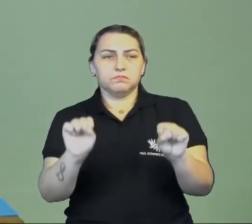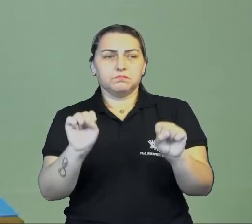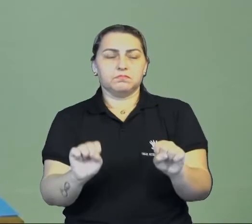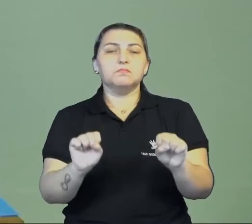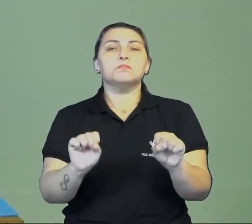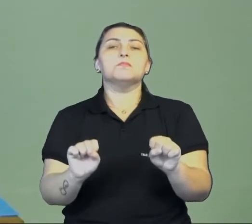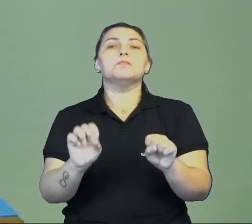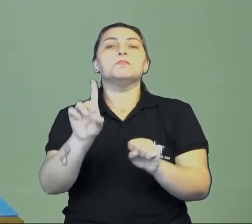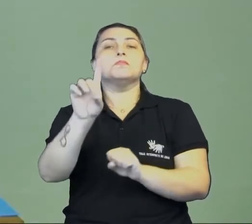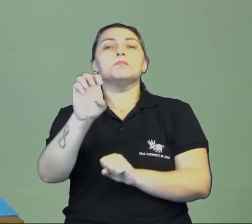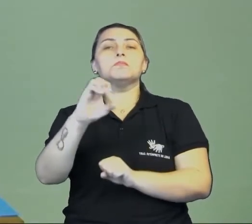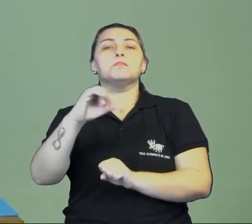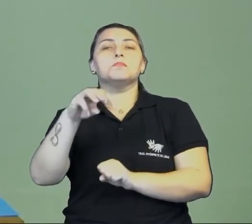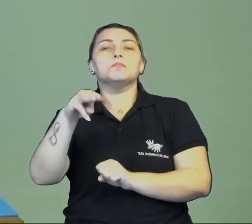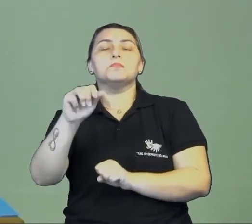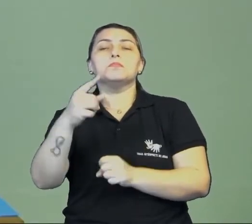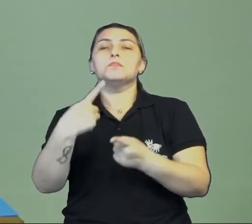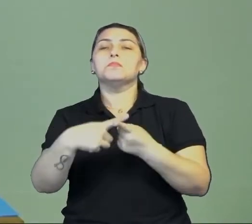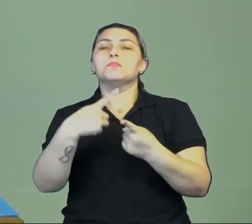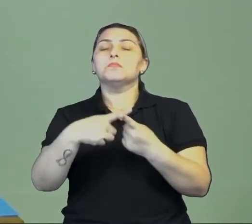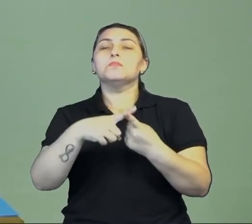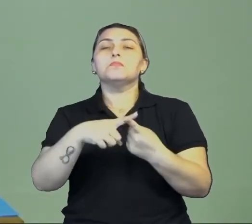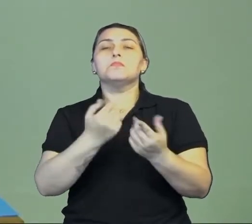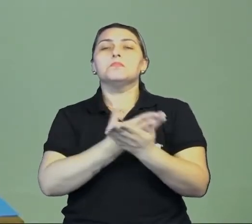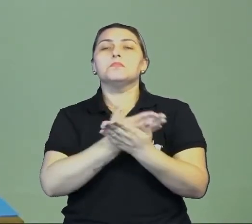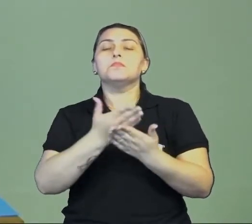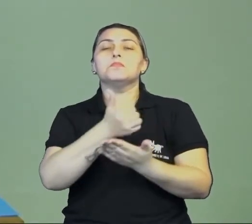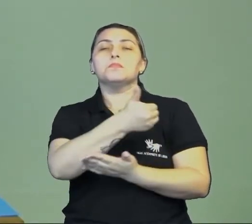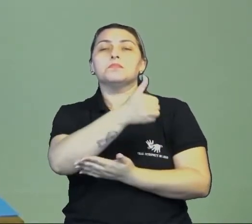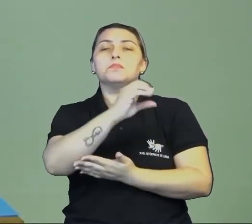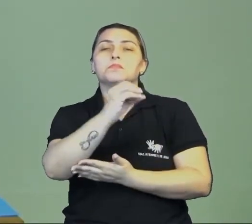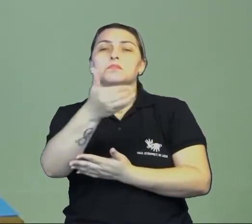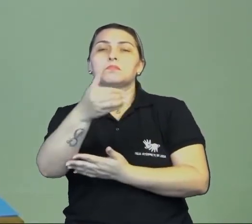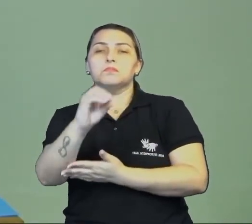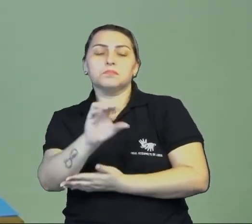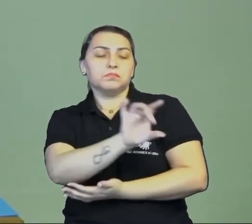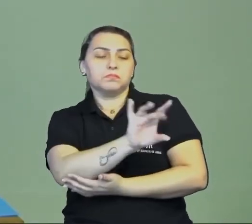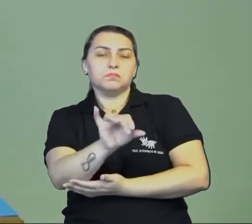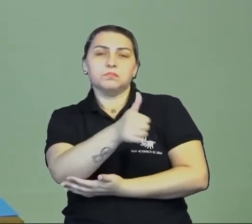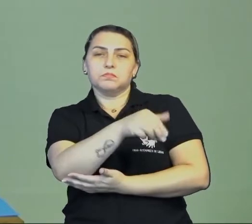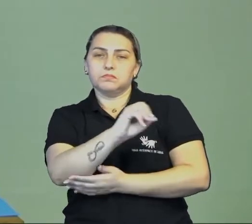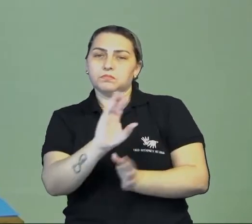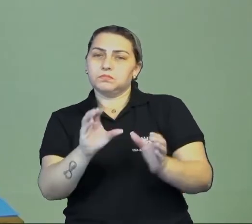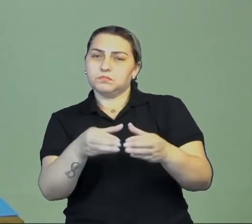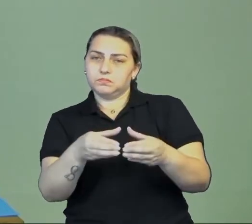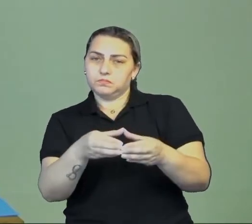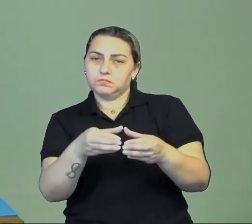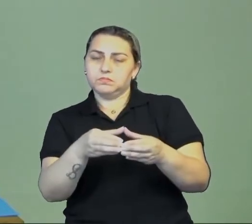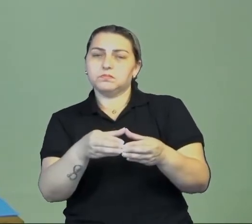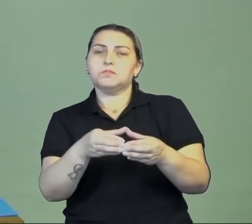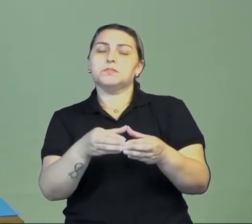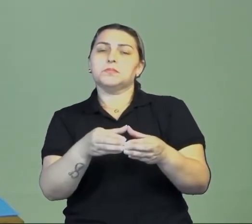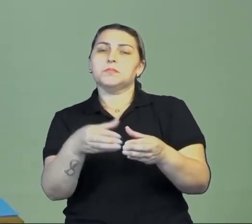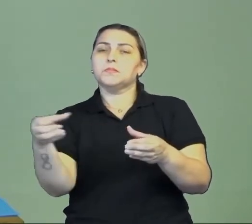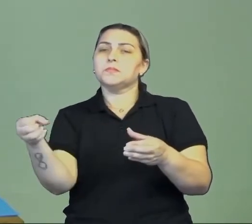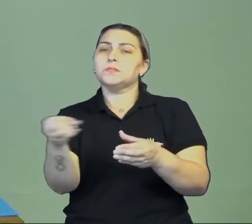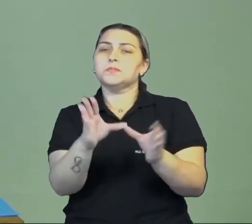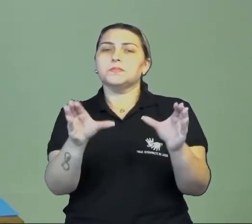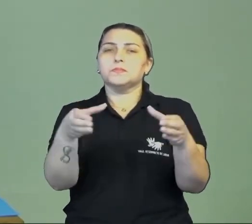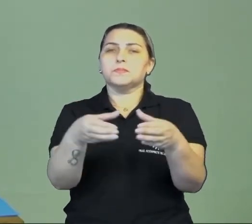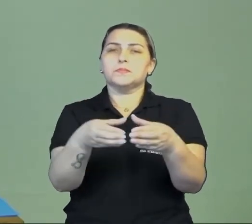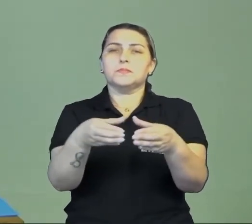ele é decimal. Por quê? Porque eu passo a contar de 10 em 10. A cada 10, um grupo de 10, forma um novo